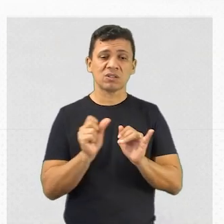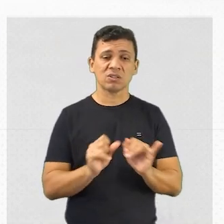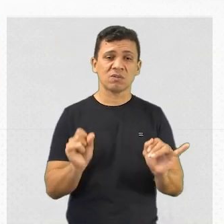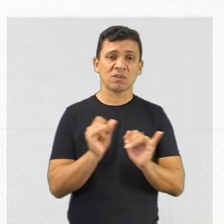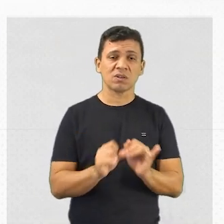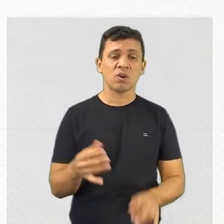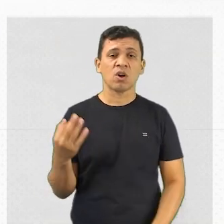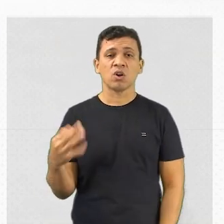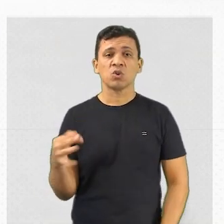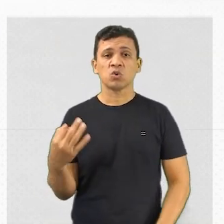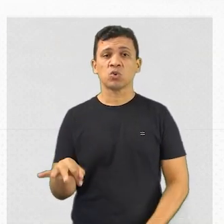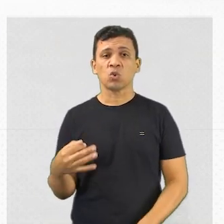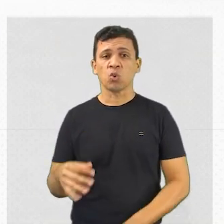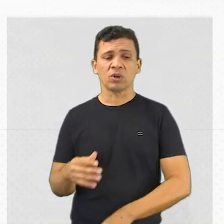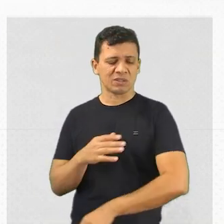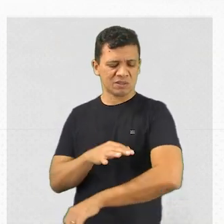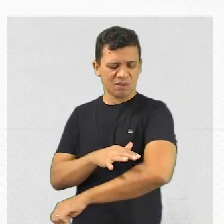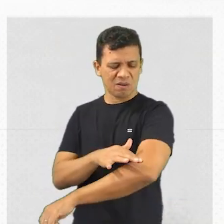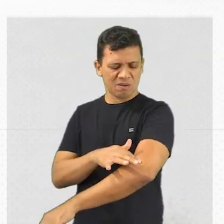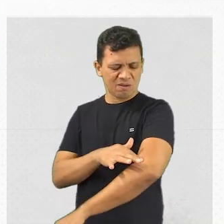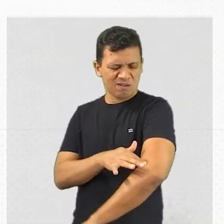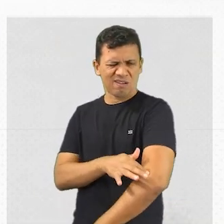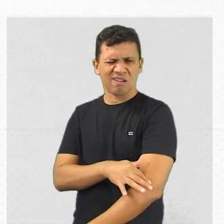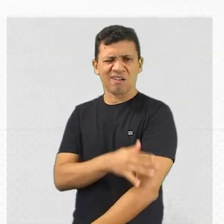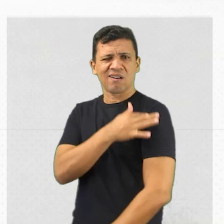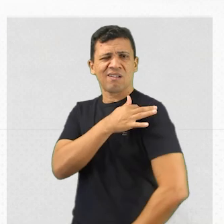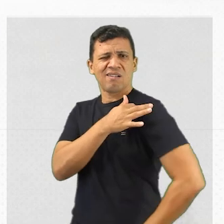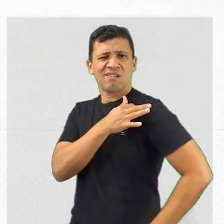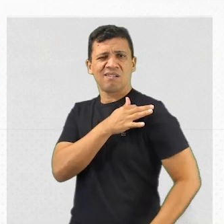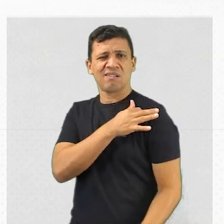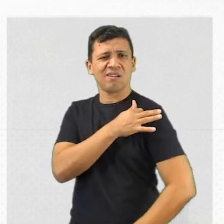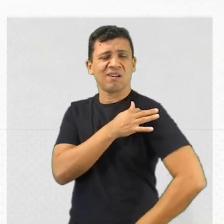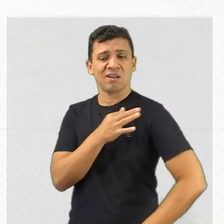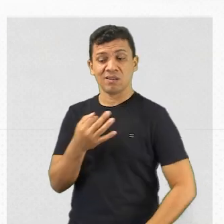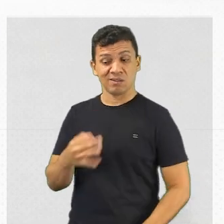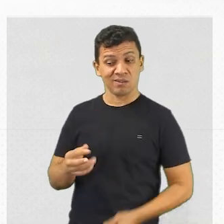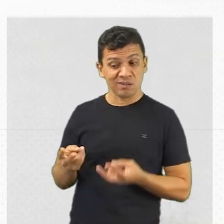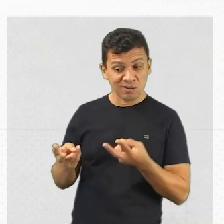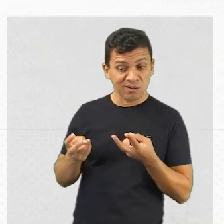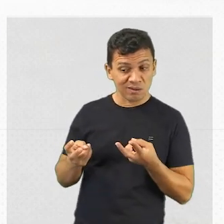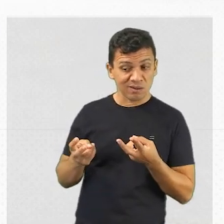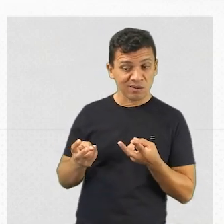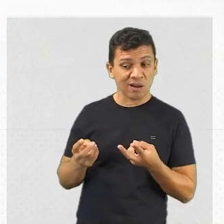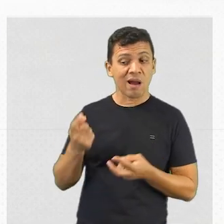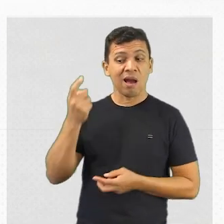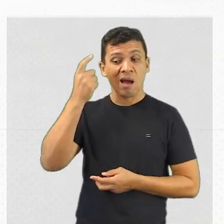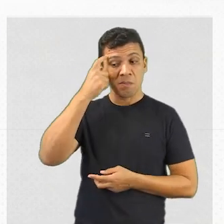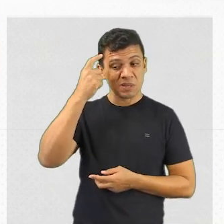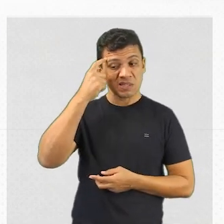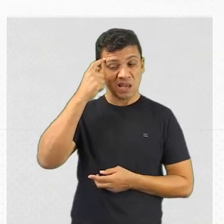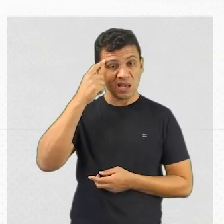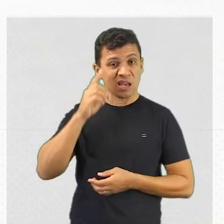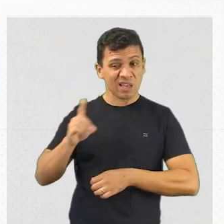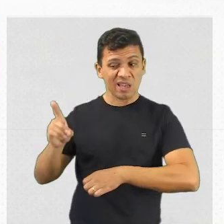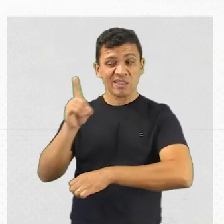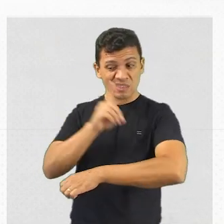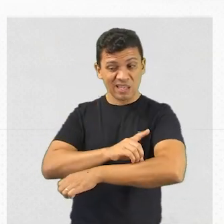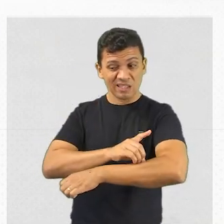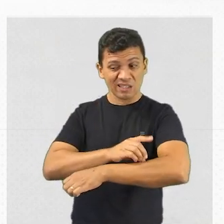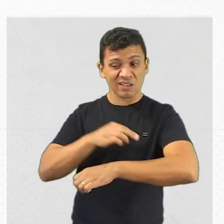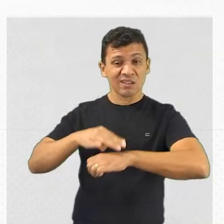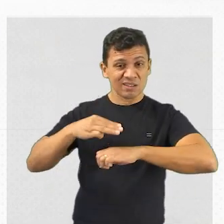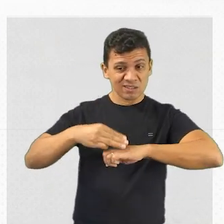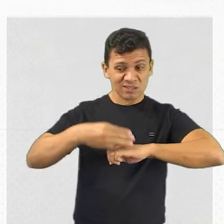nas articulações. Quando a pessoa ela começa a sentir essas dores, a gente já vira, né, para esse lado, será se é dengue, será se é zika, será